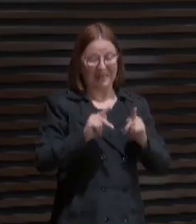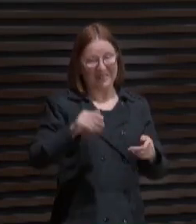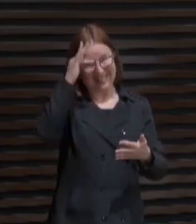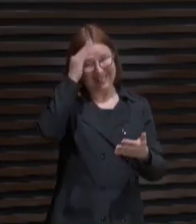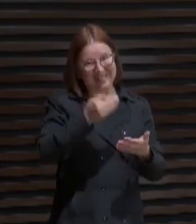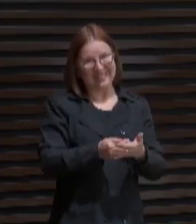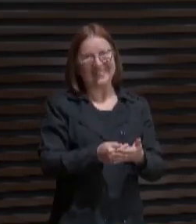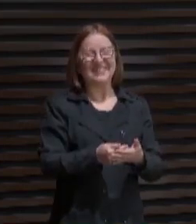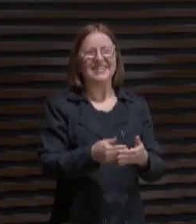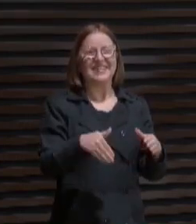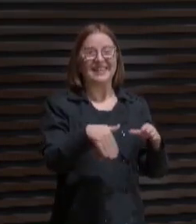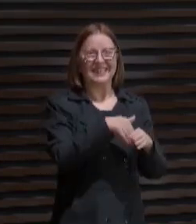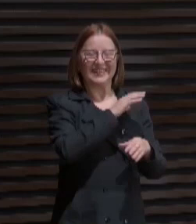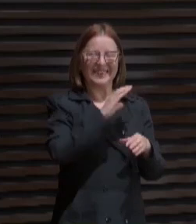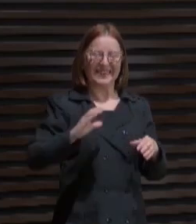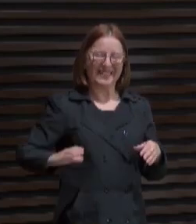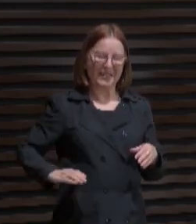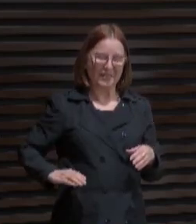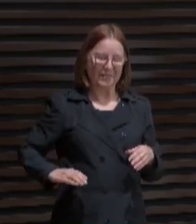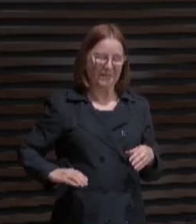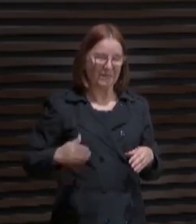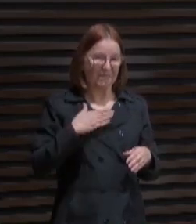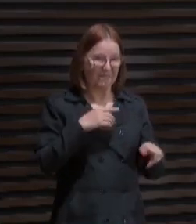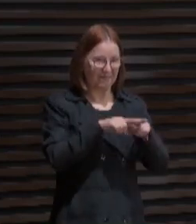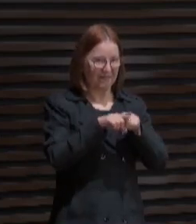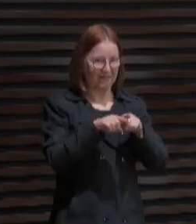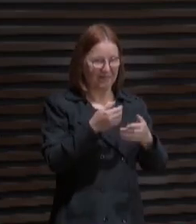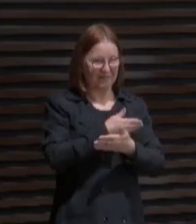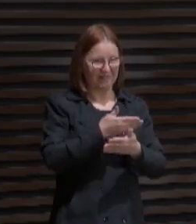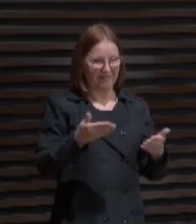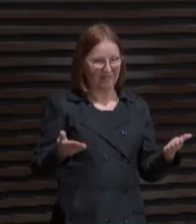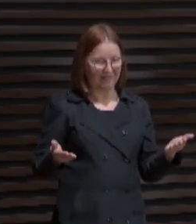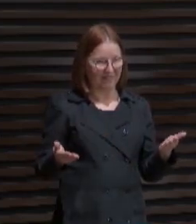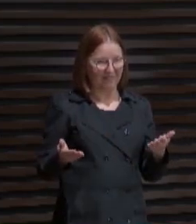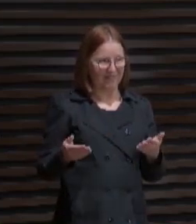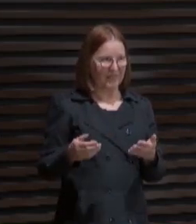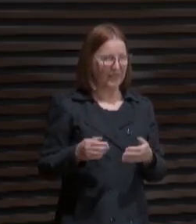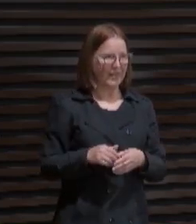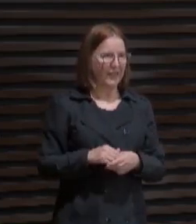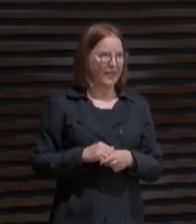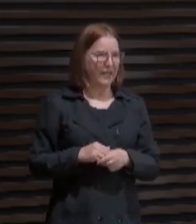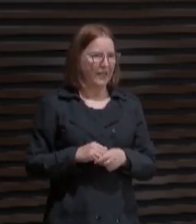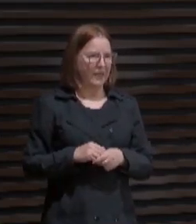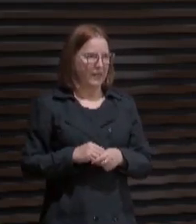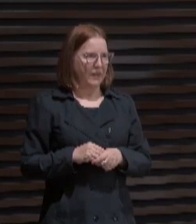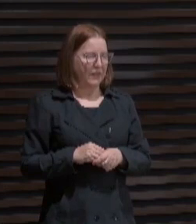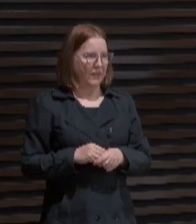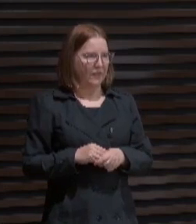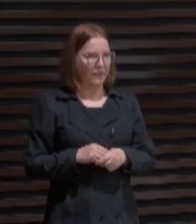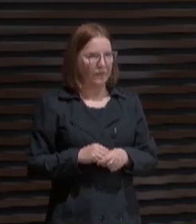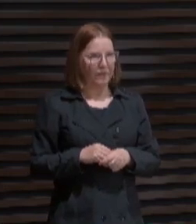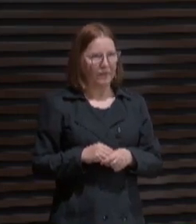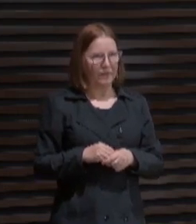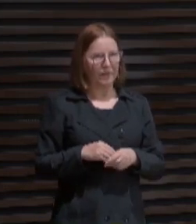Cristo. Meus irmãos, o templo não é um fim em si mesmo. É muito bom